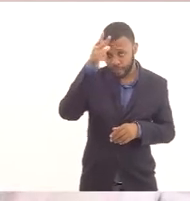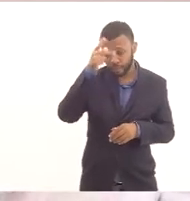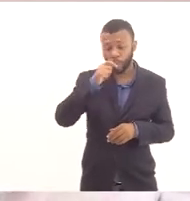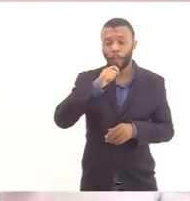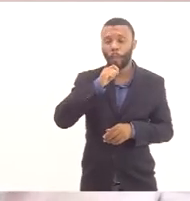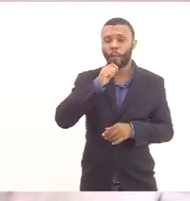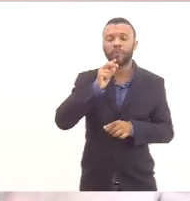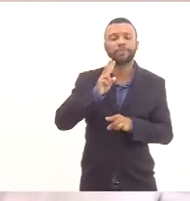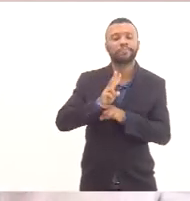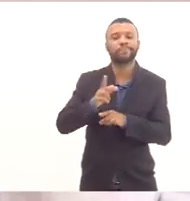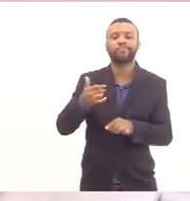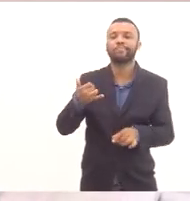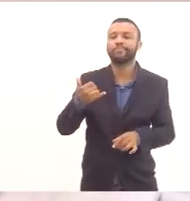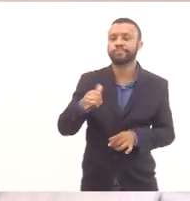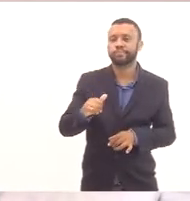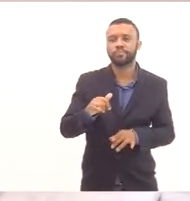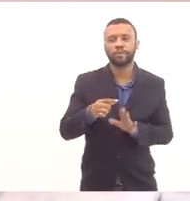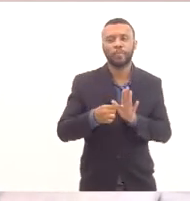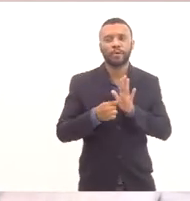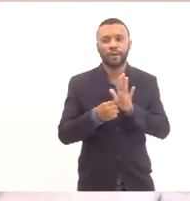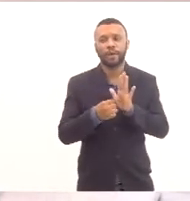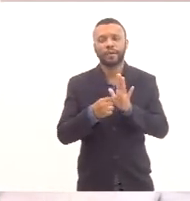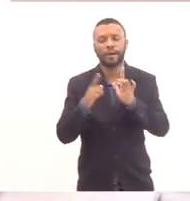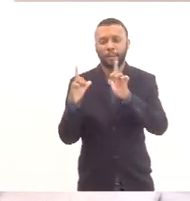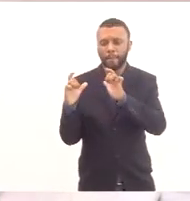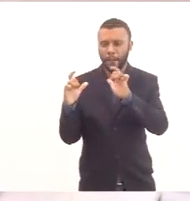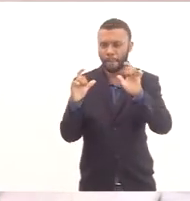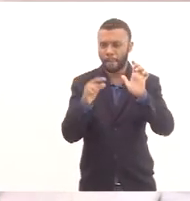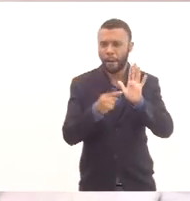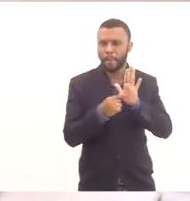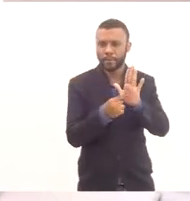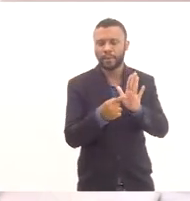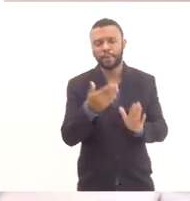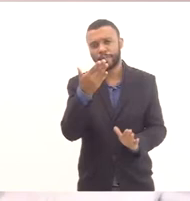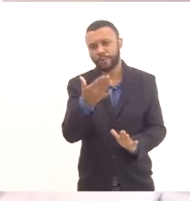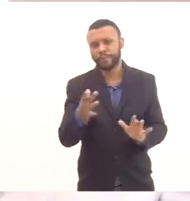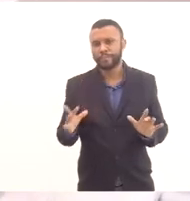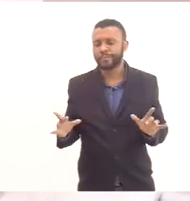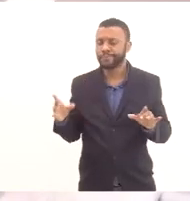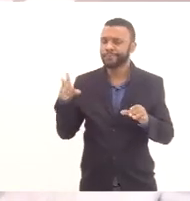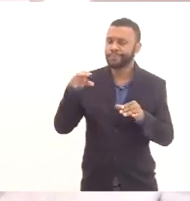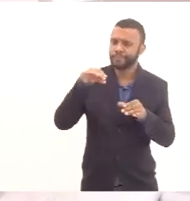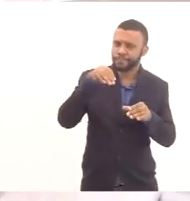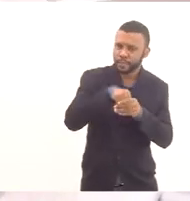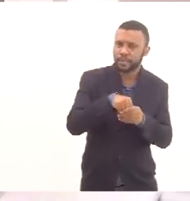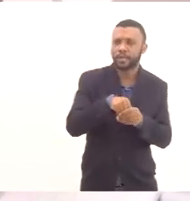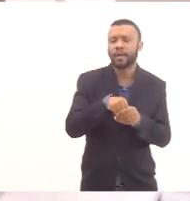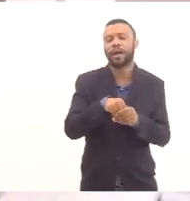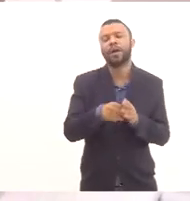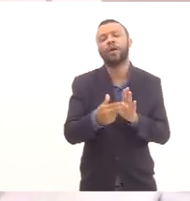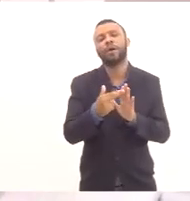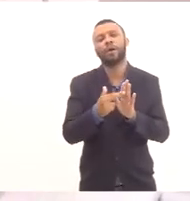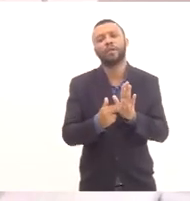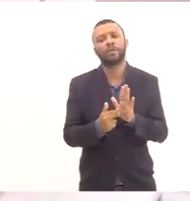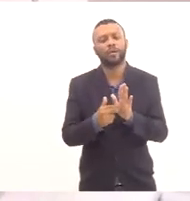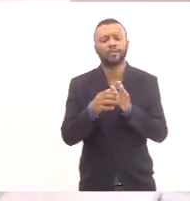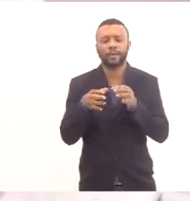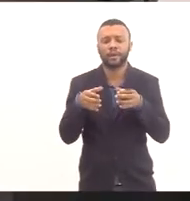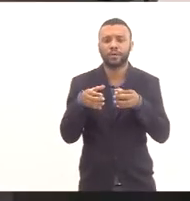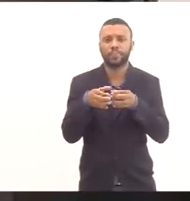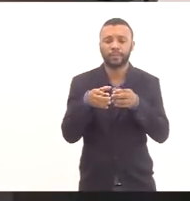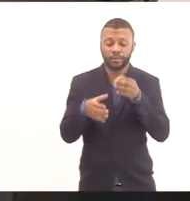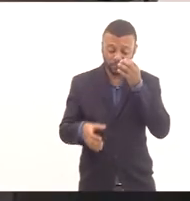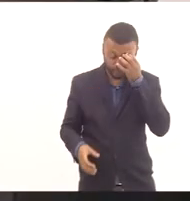prestados então botar aqui as fotografias atualizadas para que possa integrar que os relatório da comissão